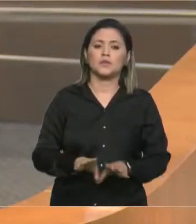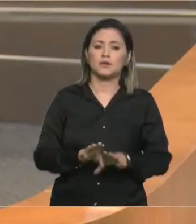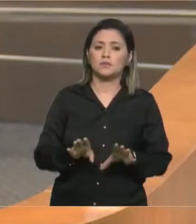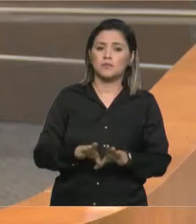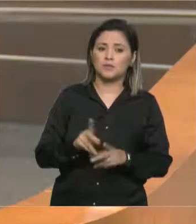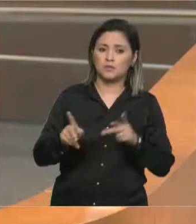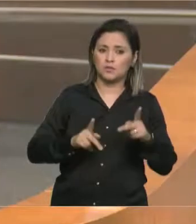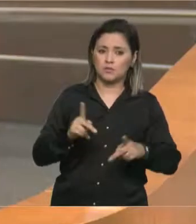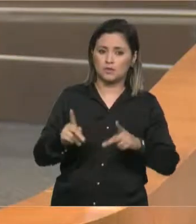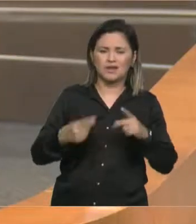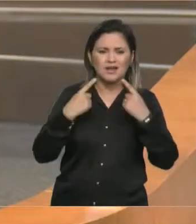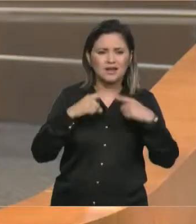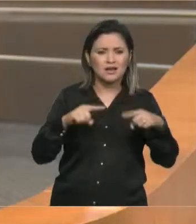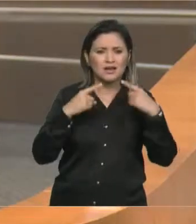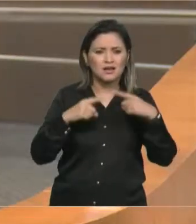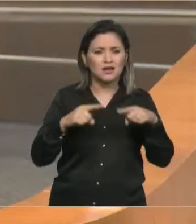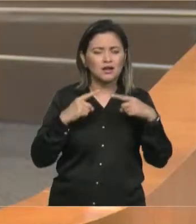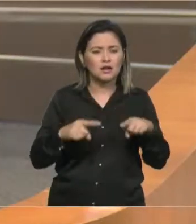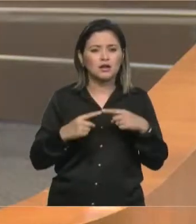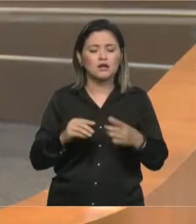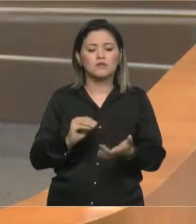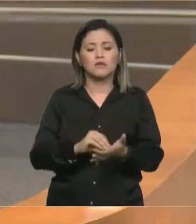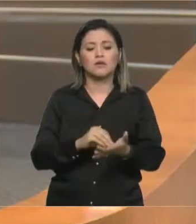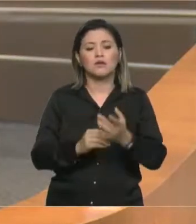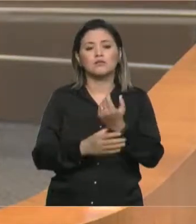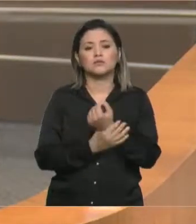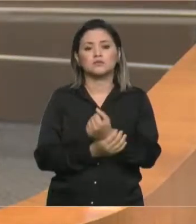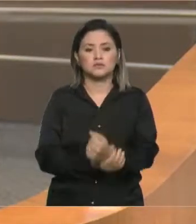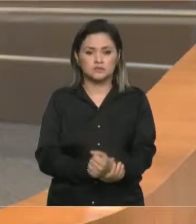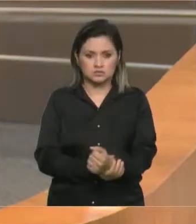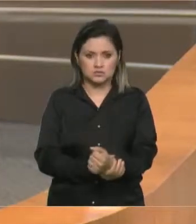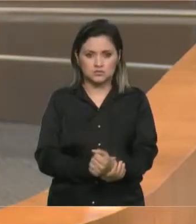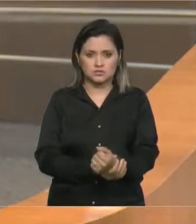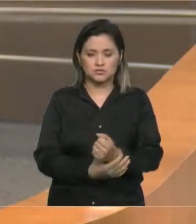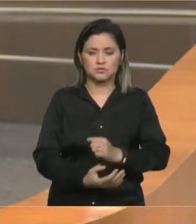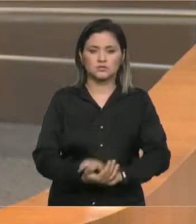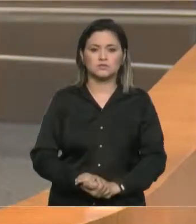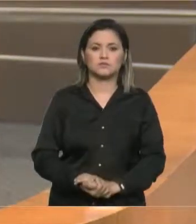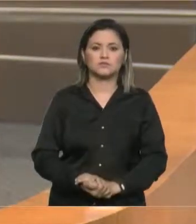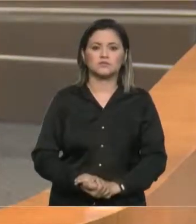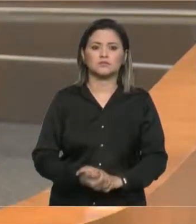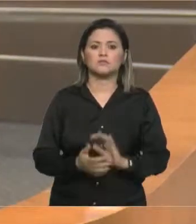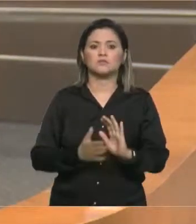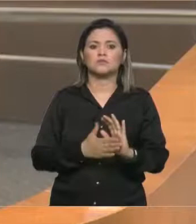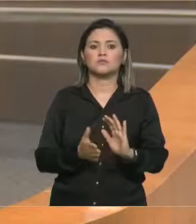de segurança. Então, colocamos aqui uma indicação de número